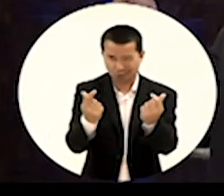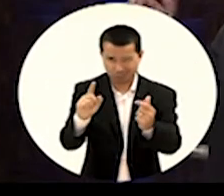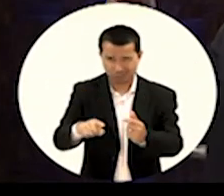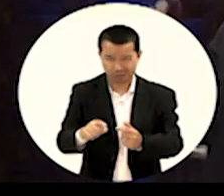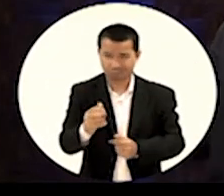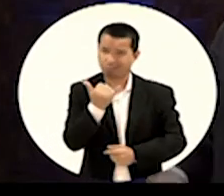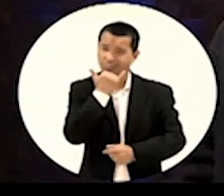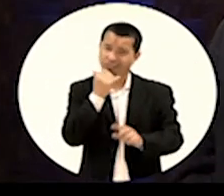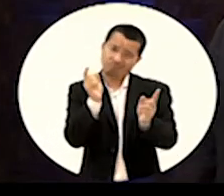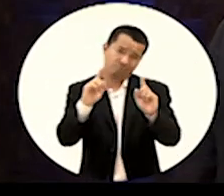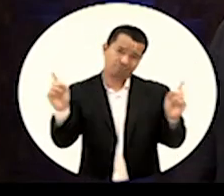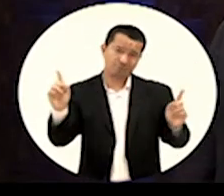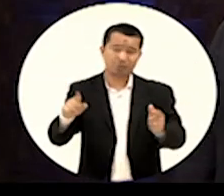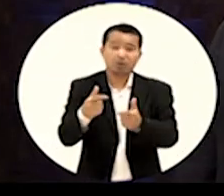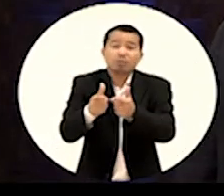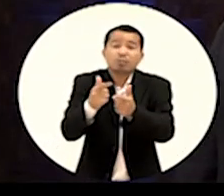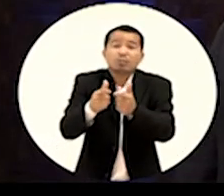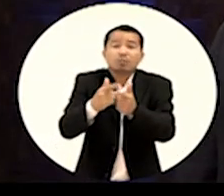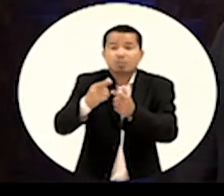Não é um problema monetário.